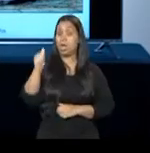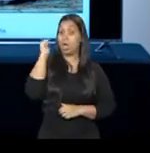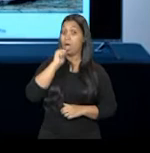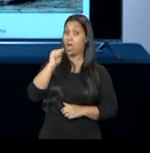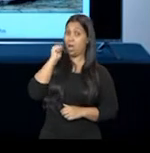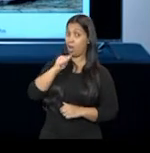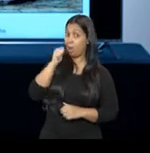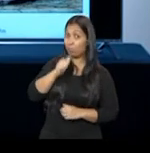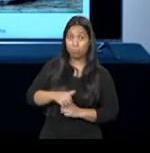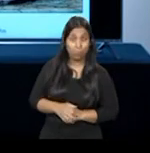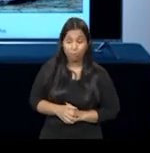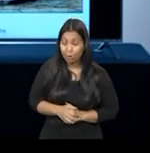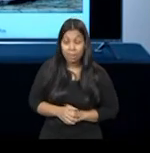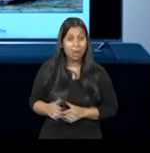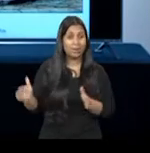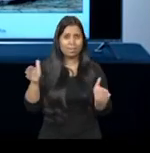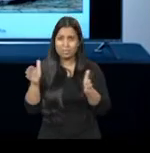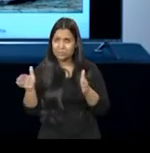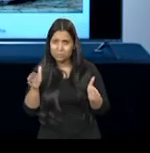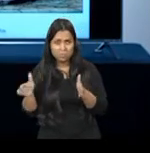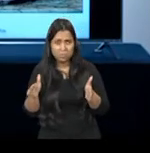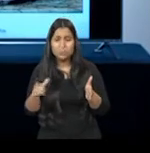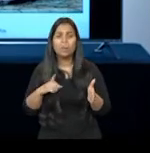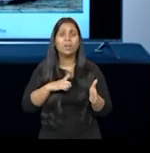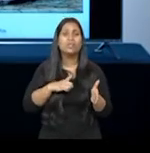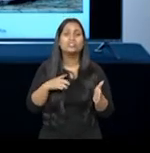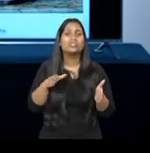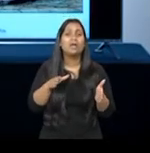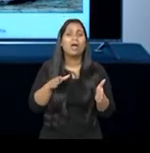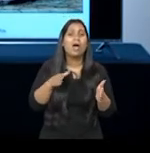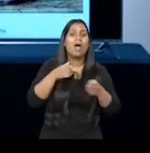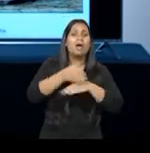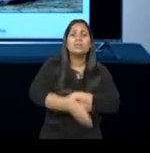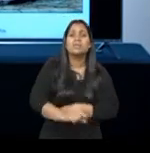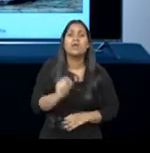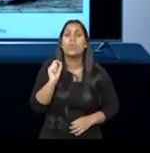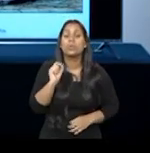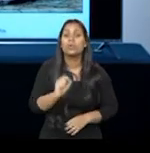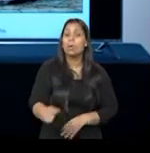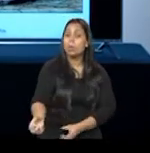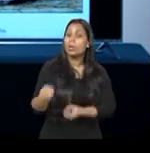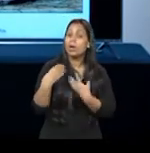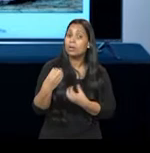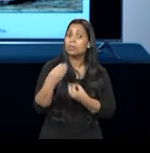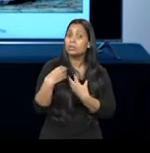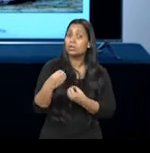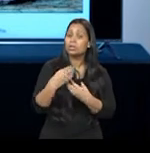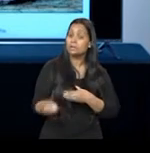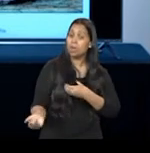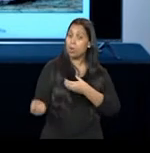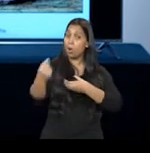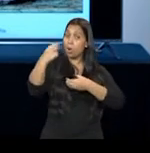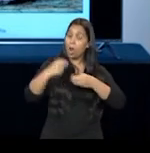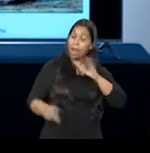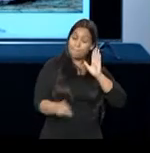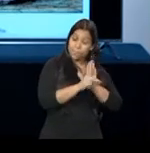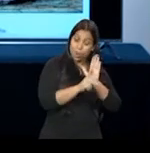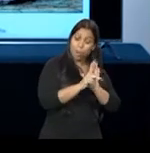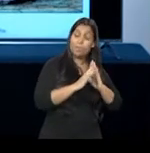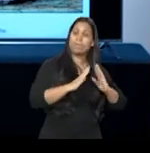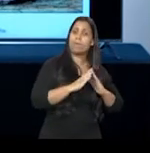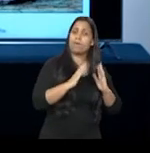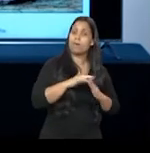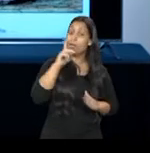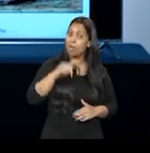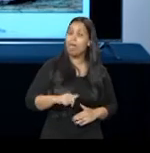A mulher, pessoal, no período, ela tinha acesso, no máximo, a uma educação voltada para casa. Ela